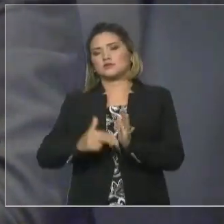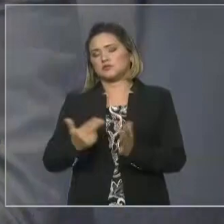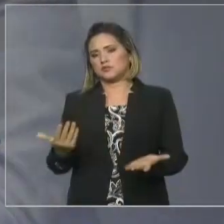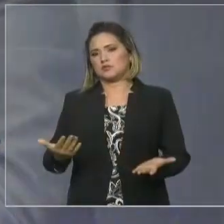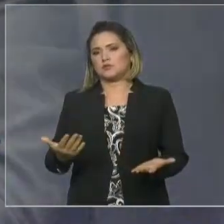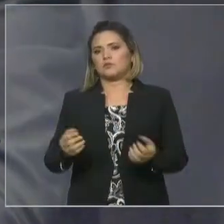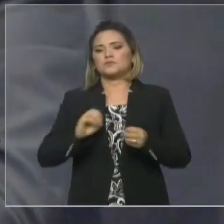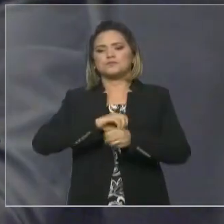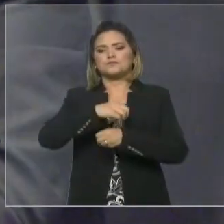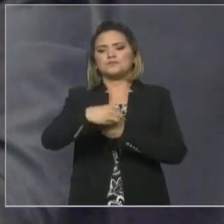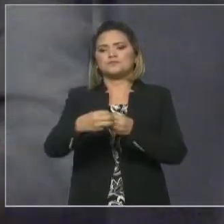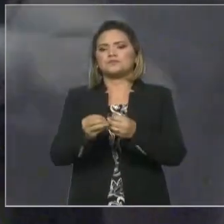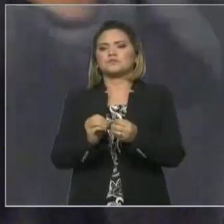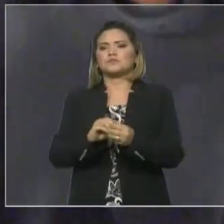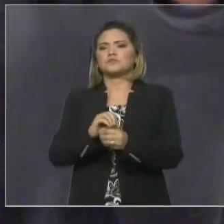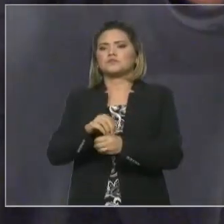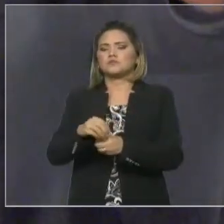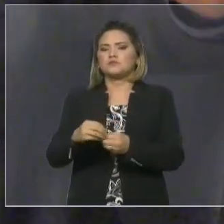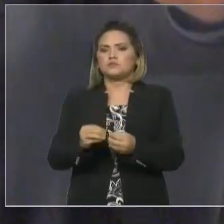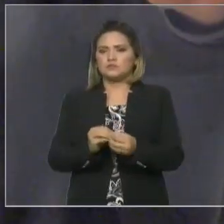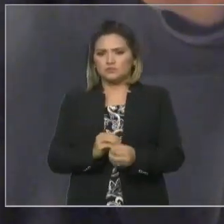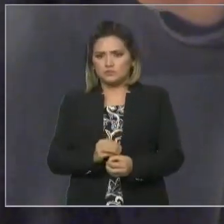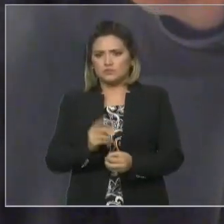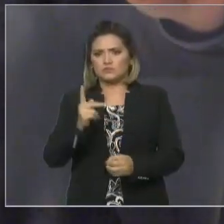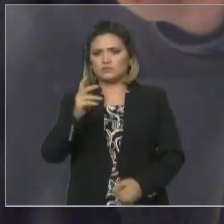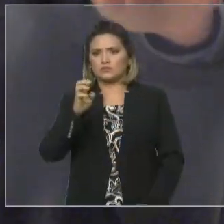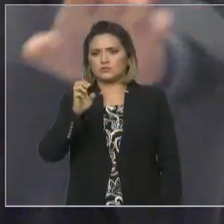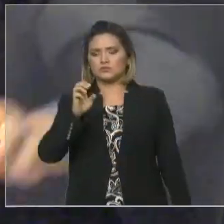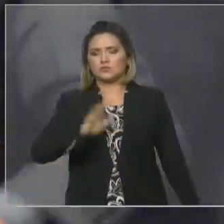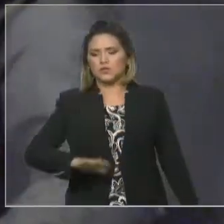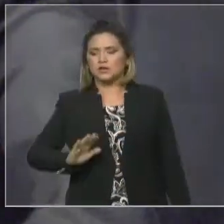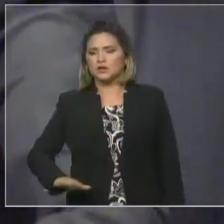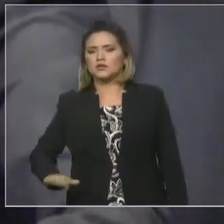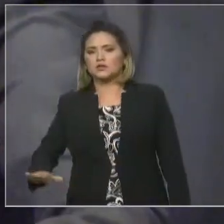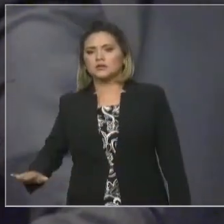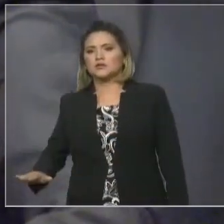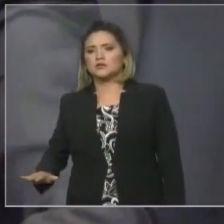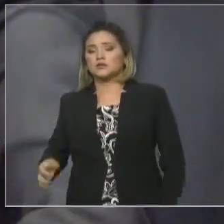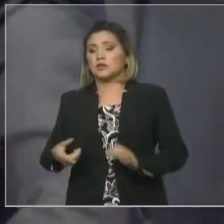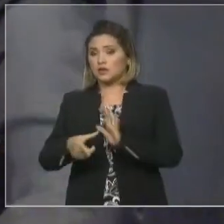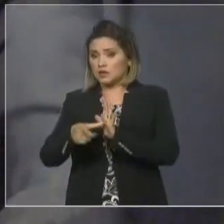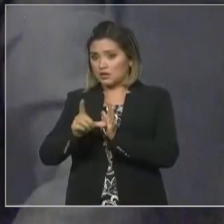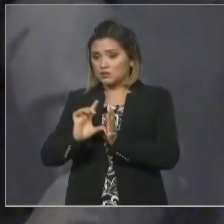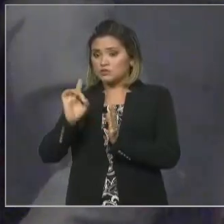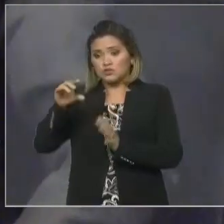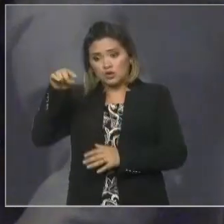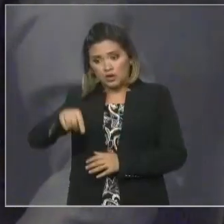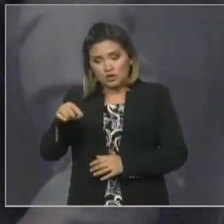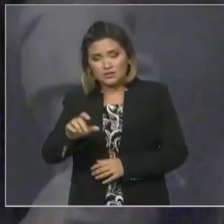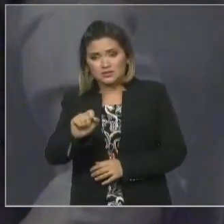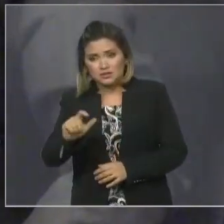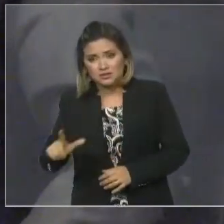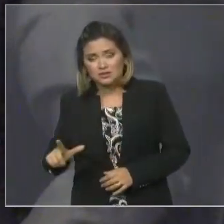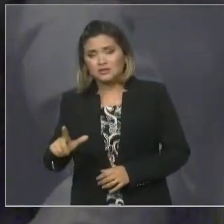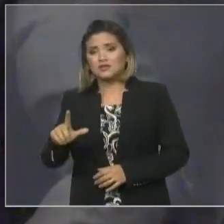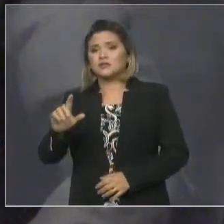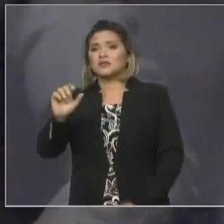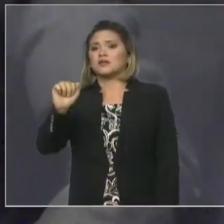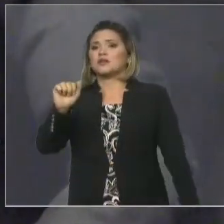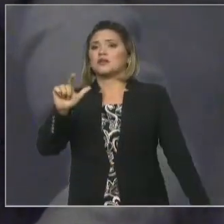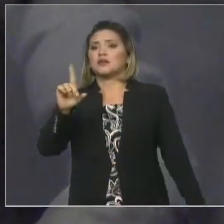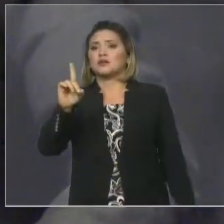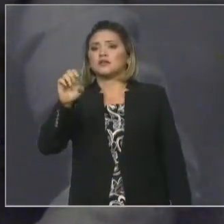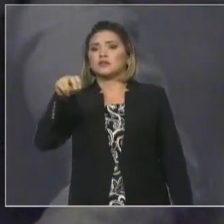Oncologia pediátrica, só tinha aqui no Aldenor Belo. Agora tem Imperatriz, o Estado mantém